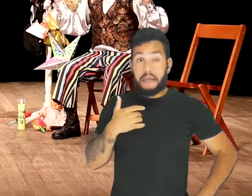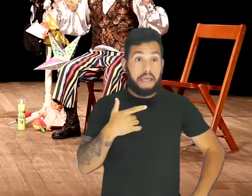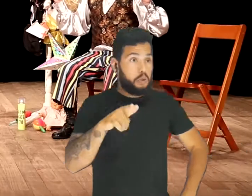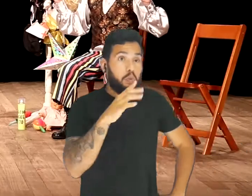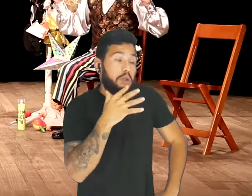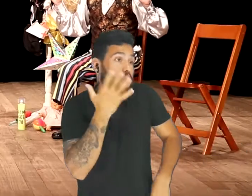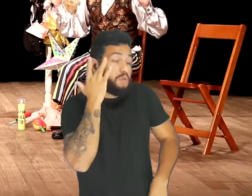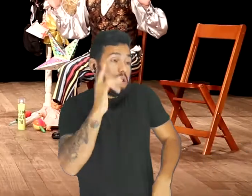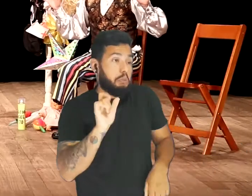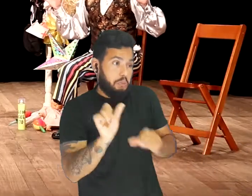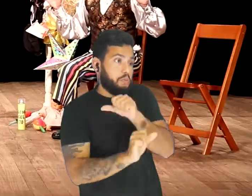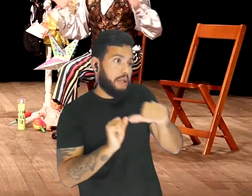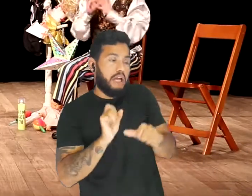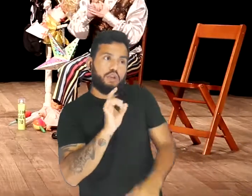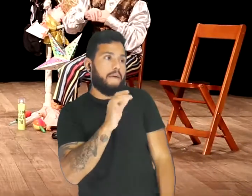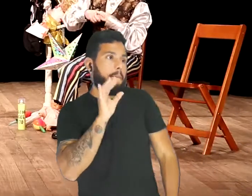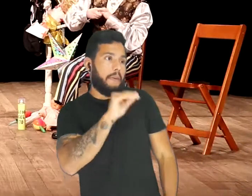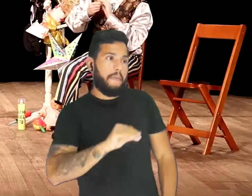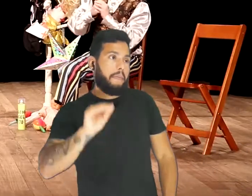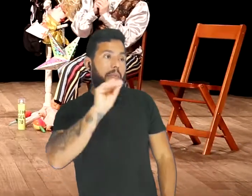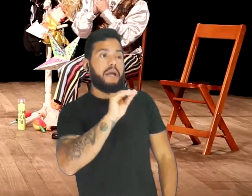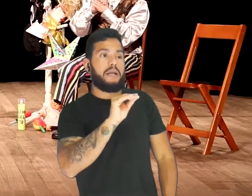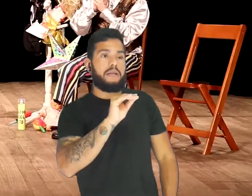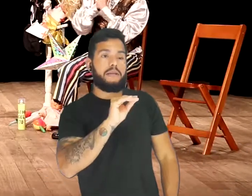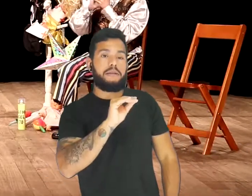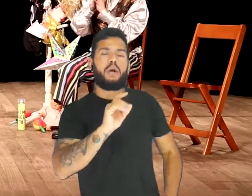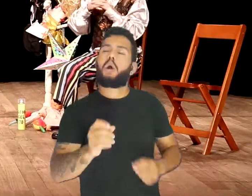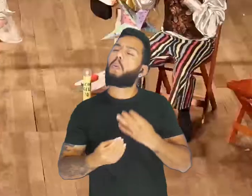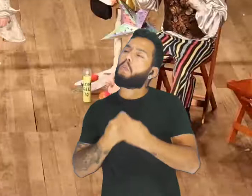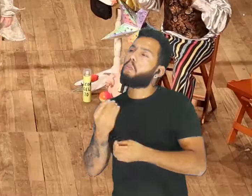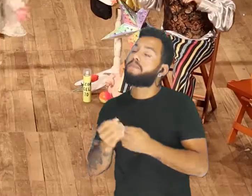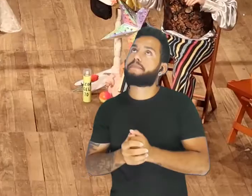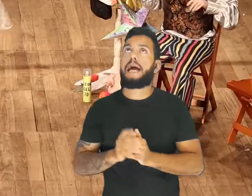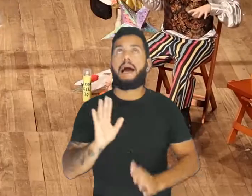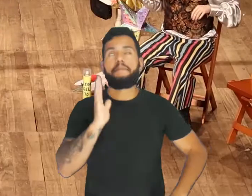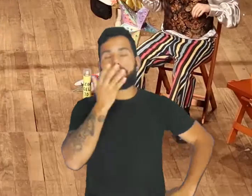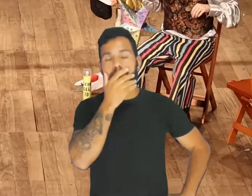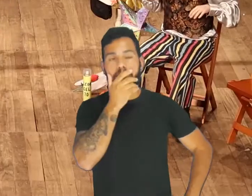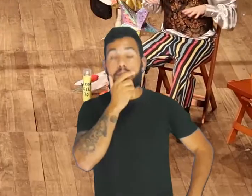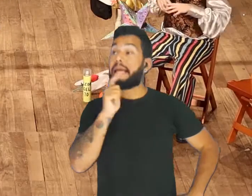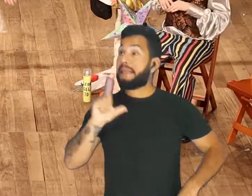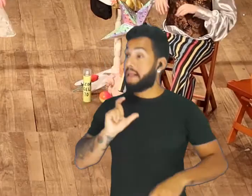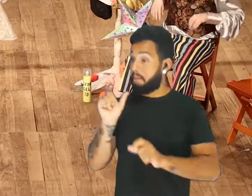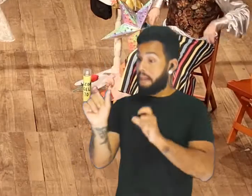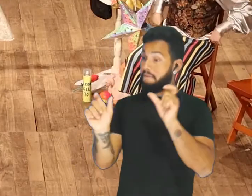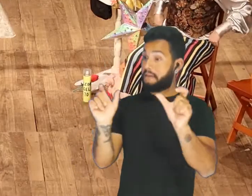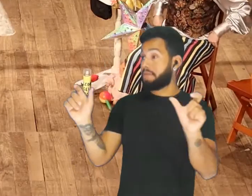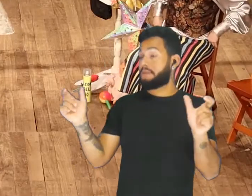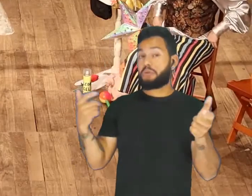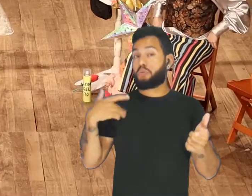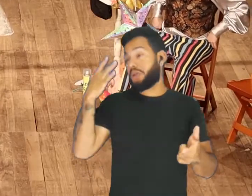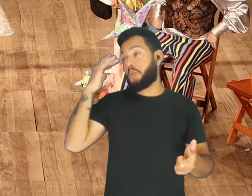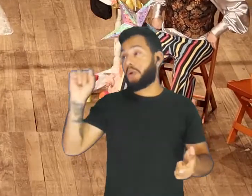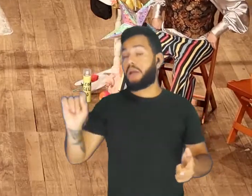uma palavra com aquela letra. Será que as crianças sabem que a gente escreve? Eu não sei se eles conhecem, mas a gente pode fazer diferente, pode só falando. Ah, como é que seria? Escrever.